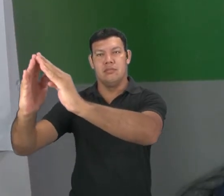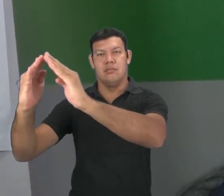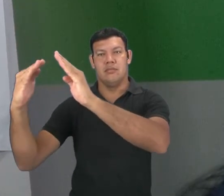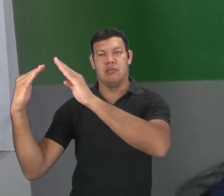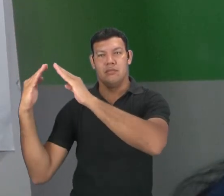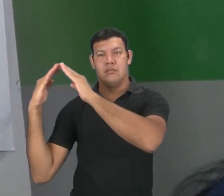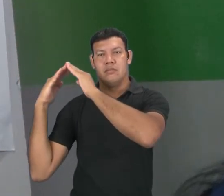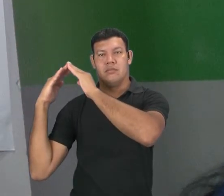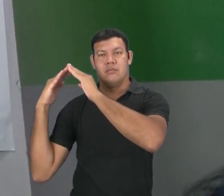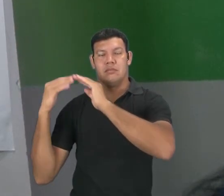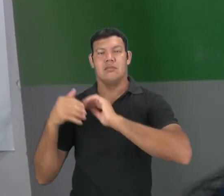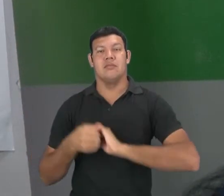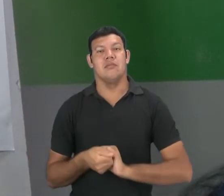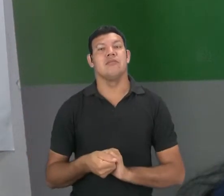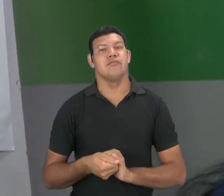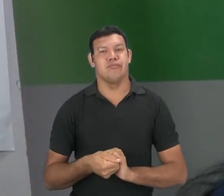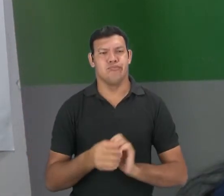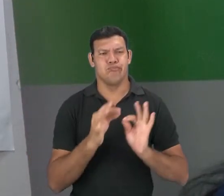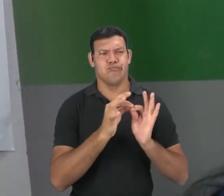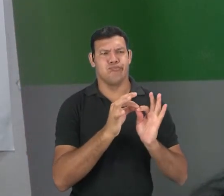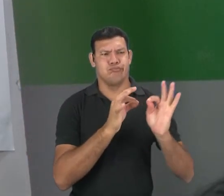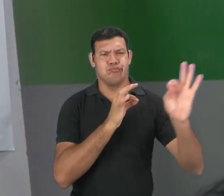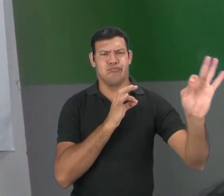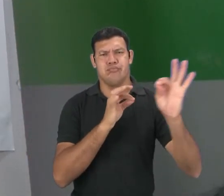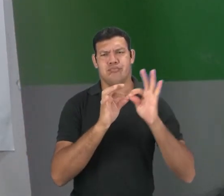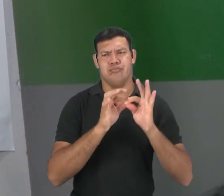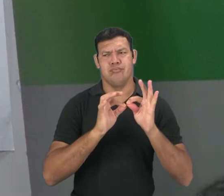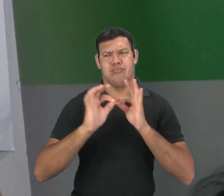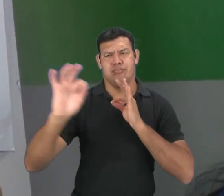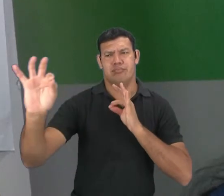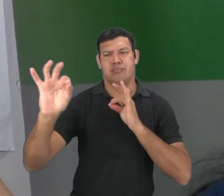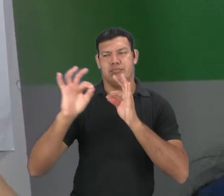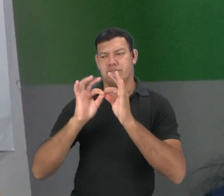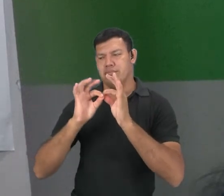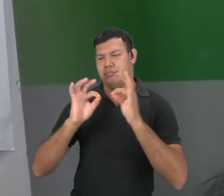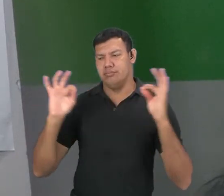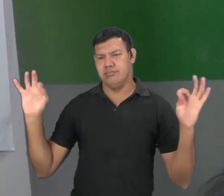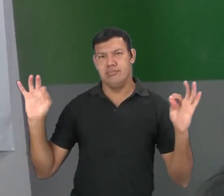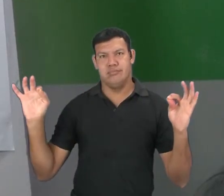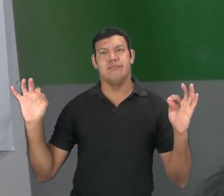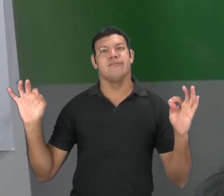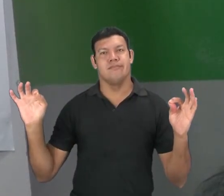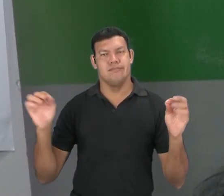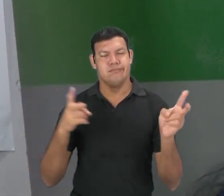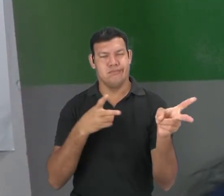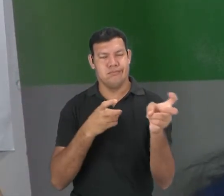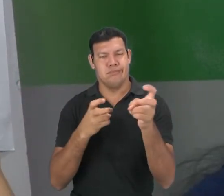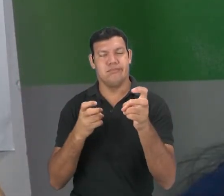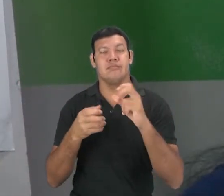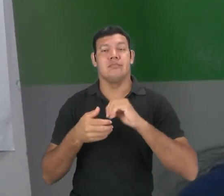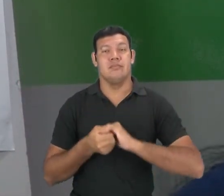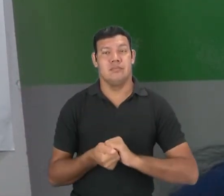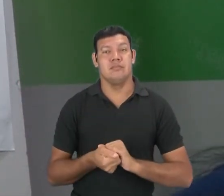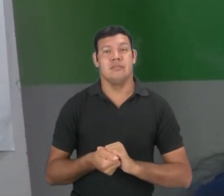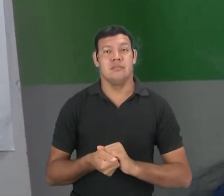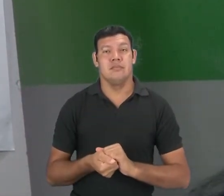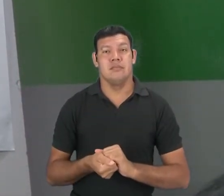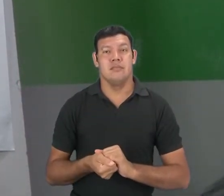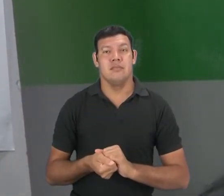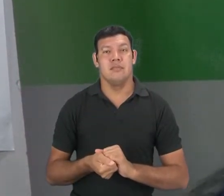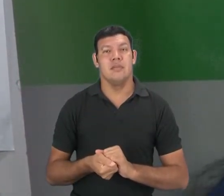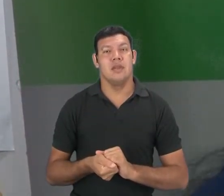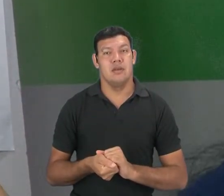ó. Então, as casas aqui, ó, elas estão mais distantes umas das outras, tá? E aqui,